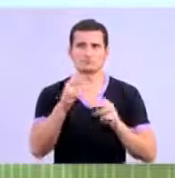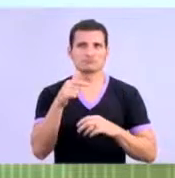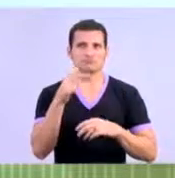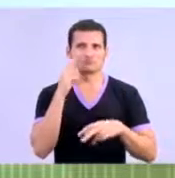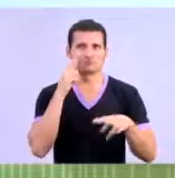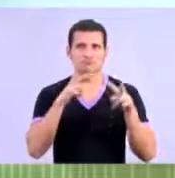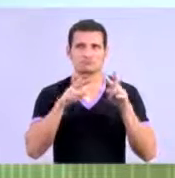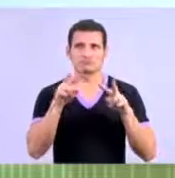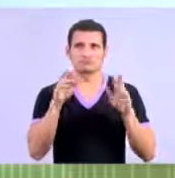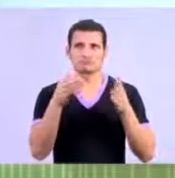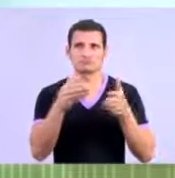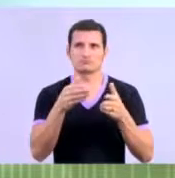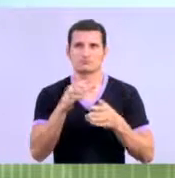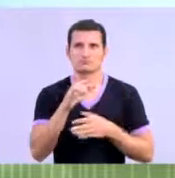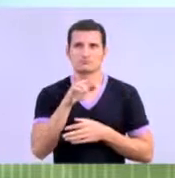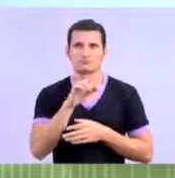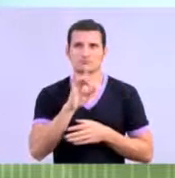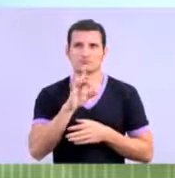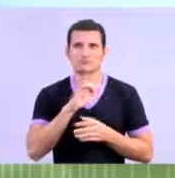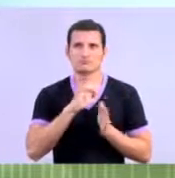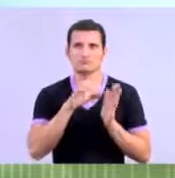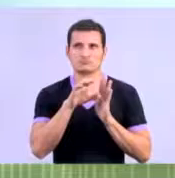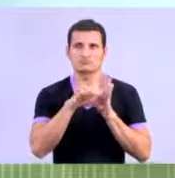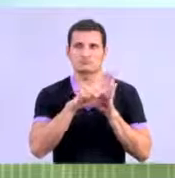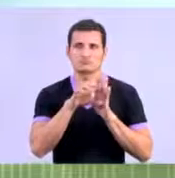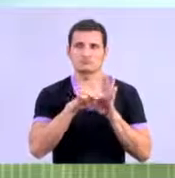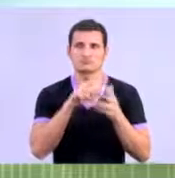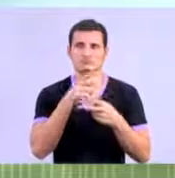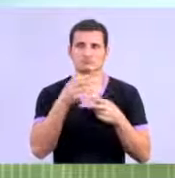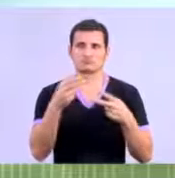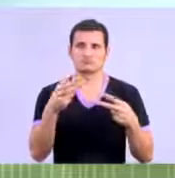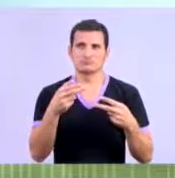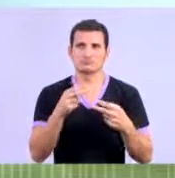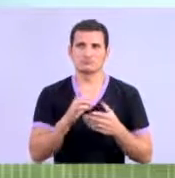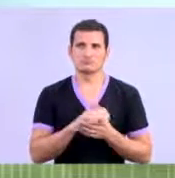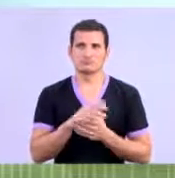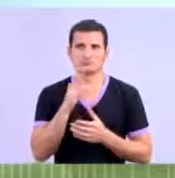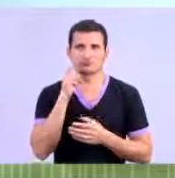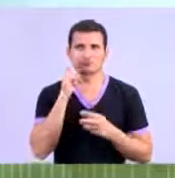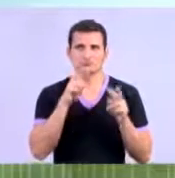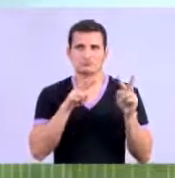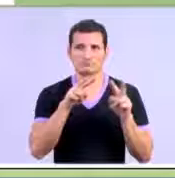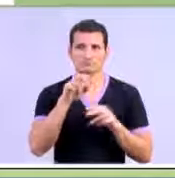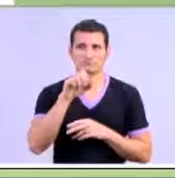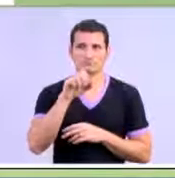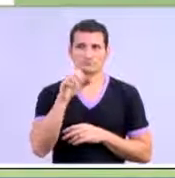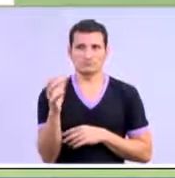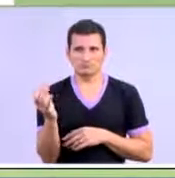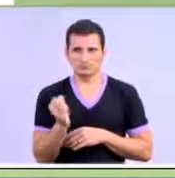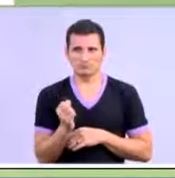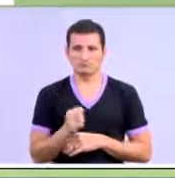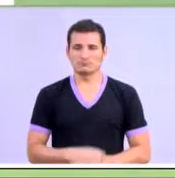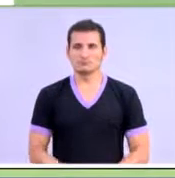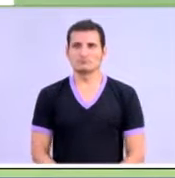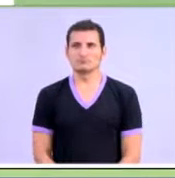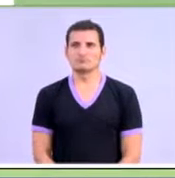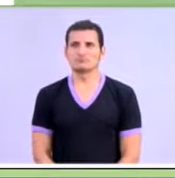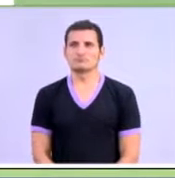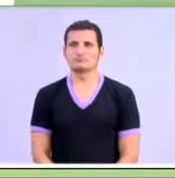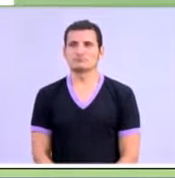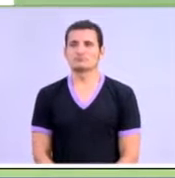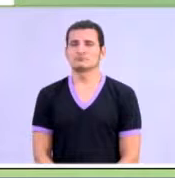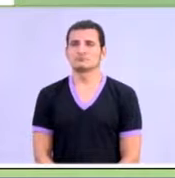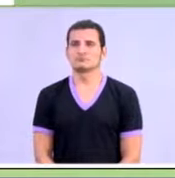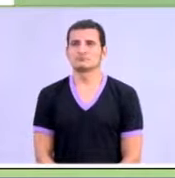visual específica no nosso programa, a gente só tem um conceito dos objetos. Então vamos dar uma olhada no sacar aqui. Como é que a gente